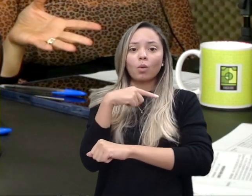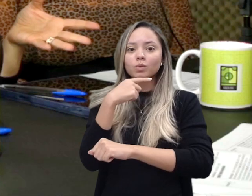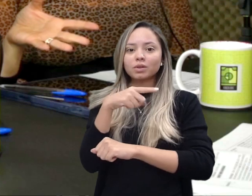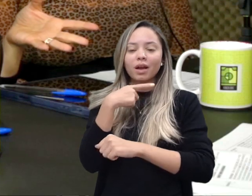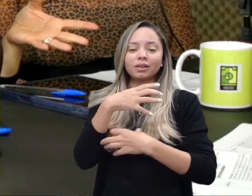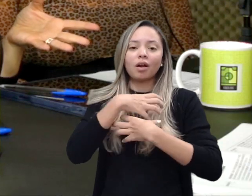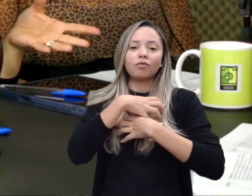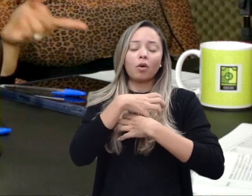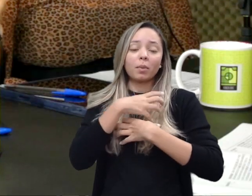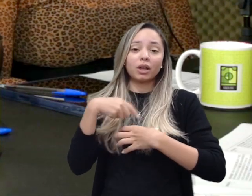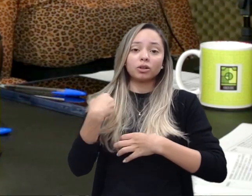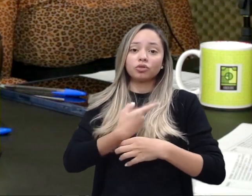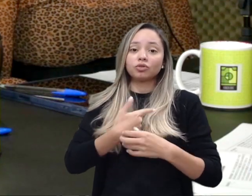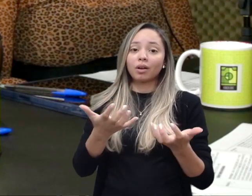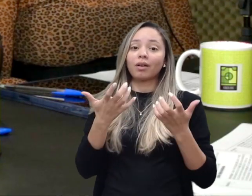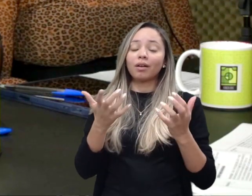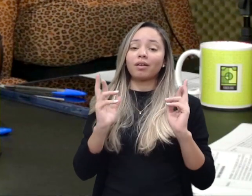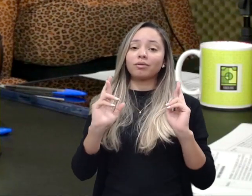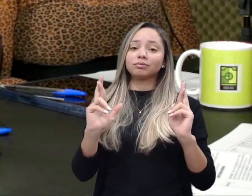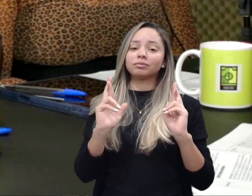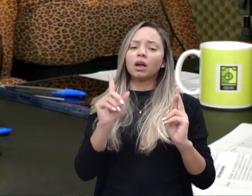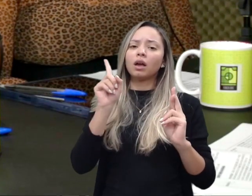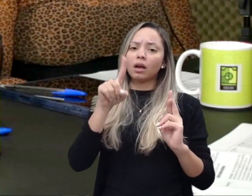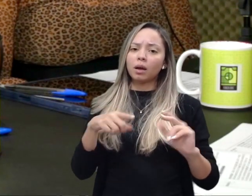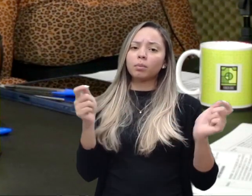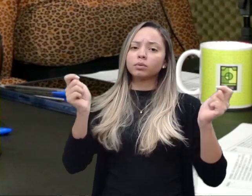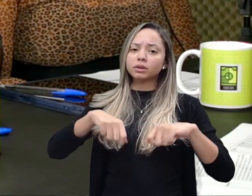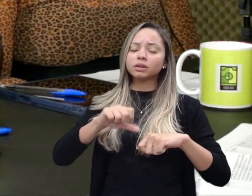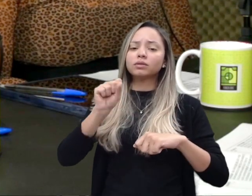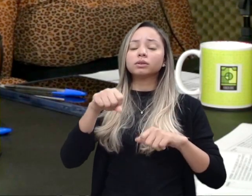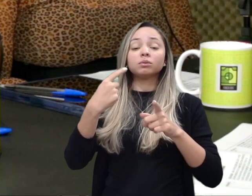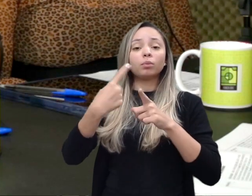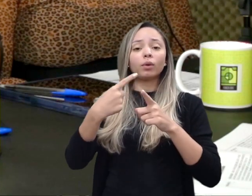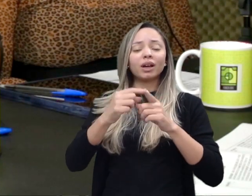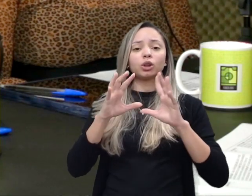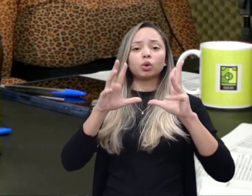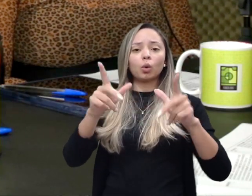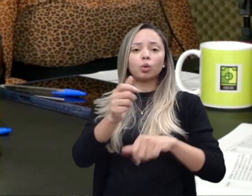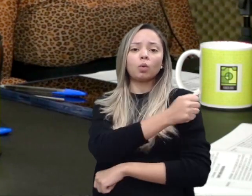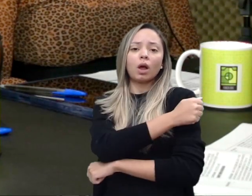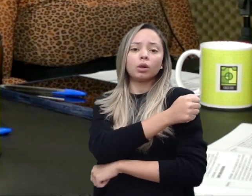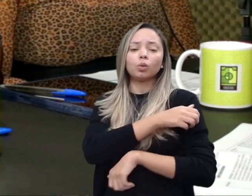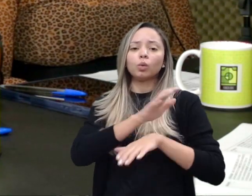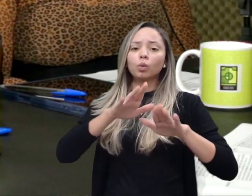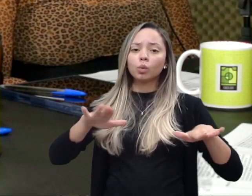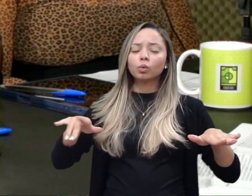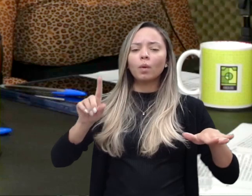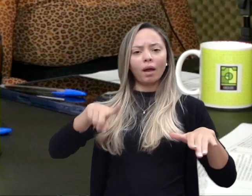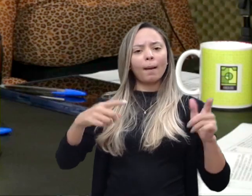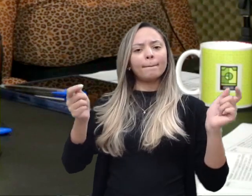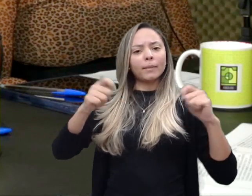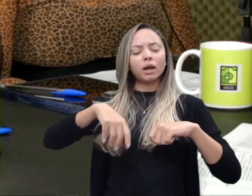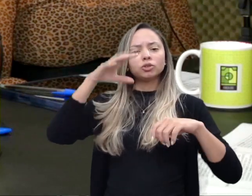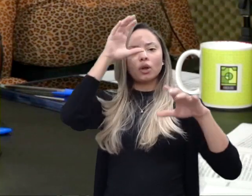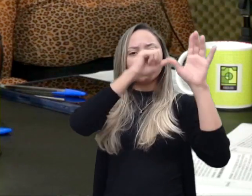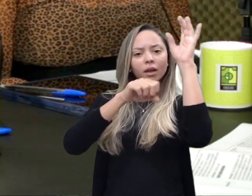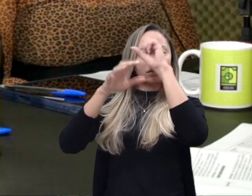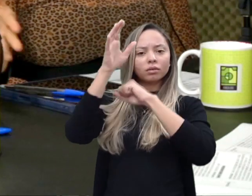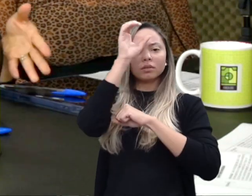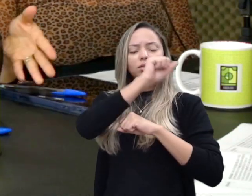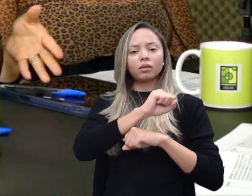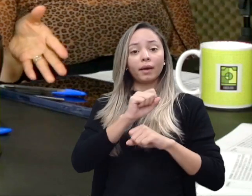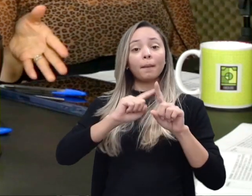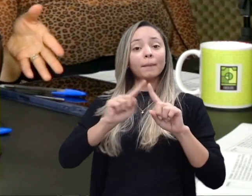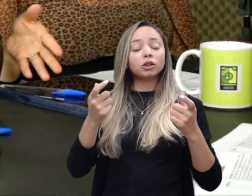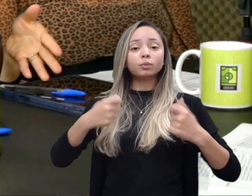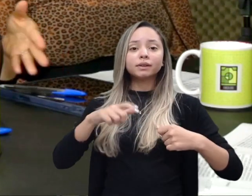talvez espere. Ainda assim é possível, porque toda criança, todo aluno é capaz de aprender algo, assim, desde que ele tenha os